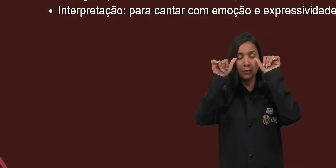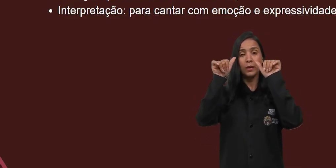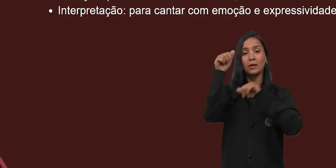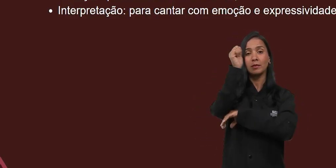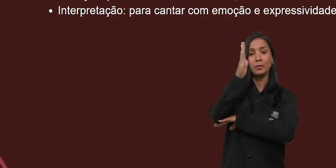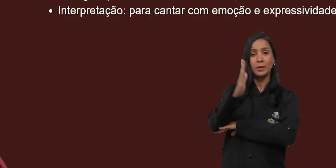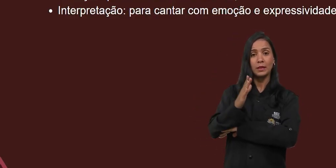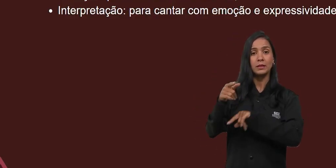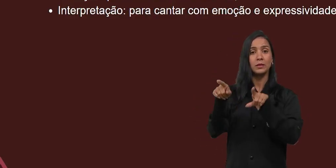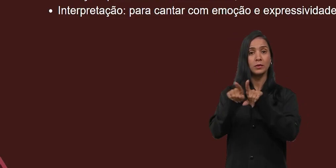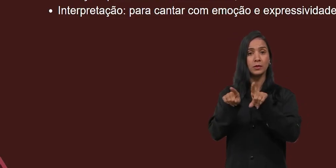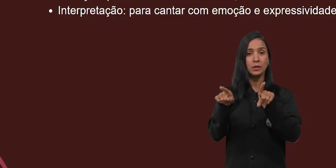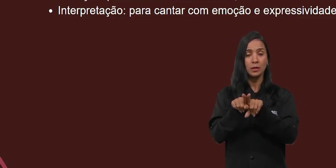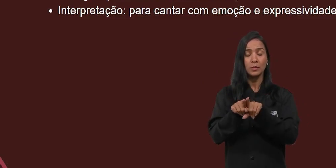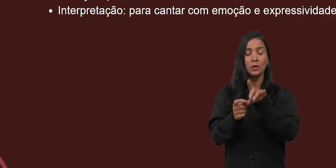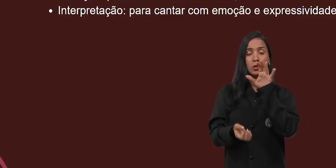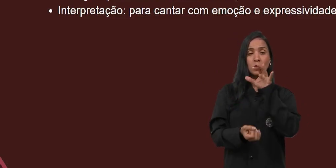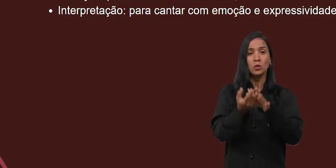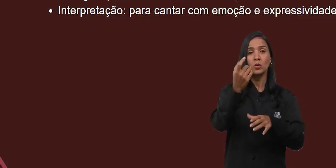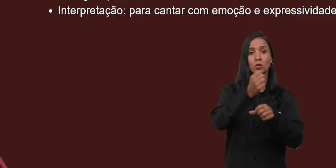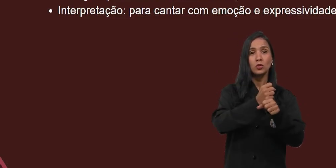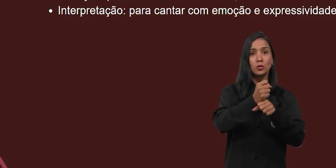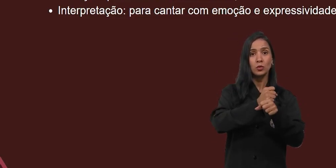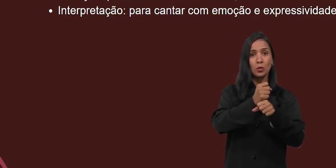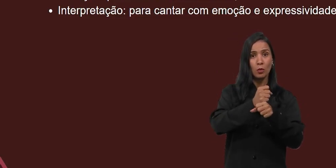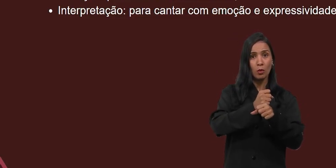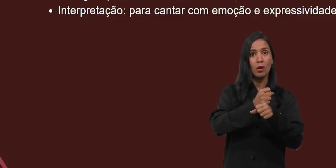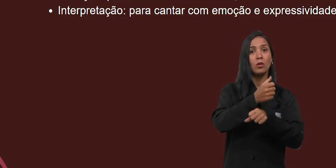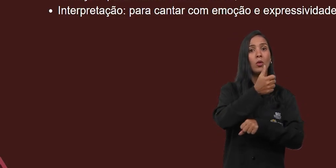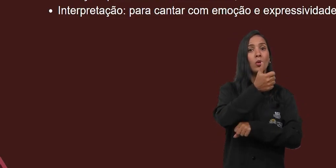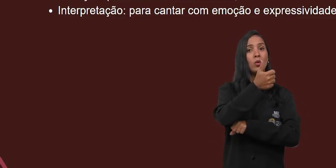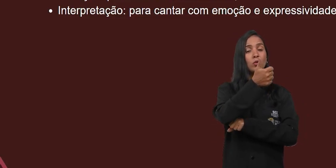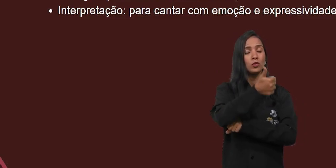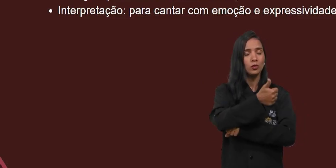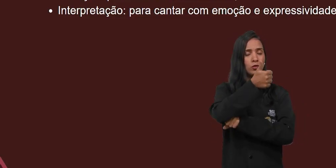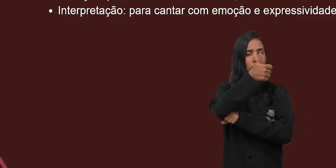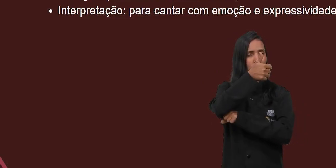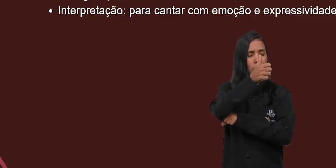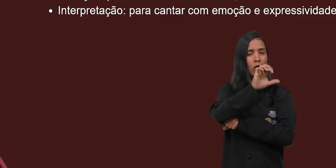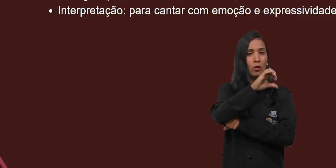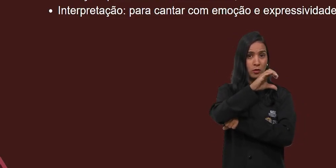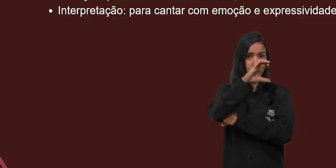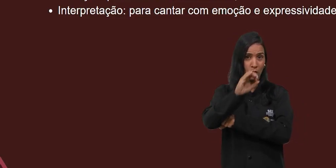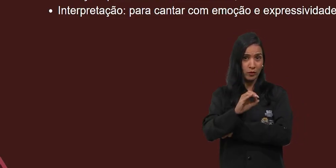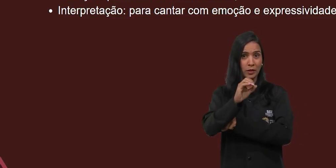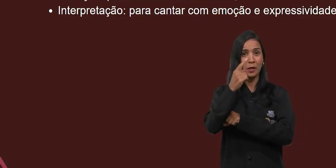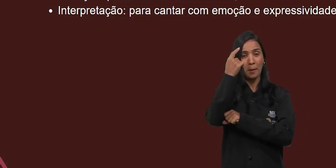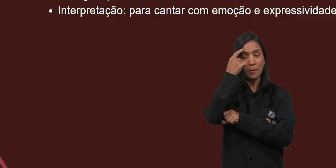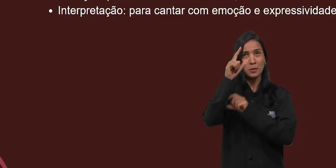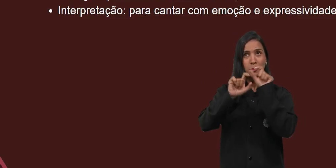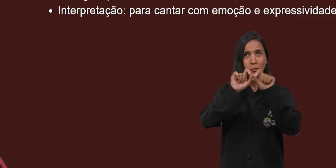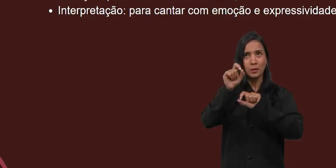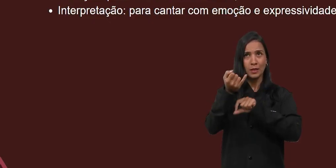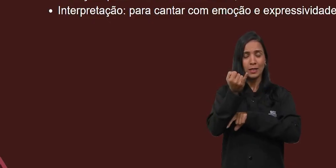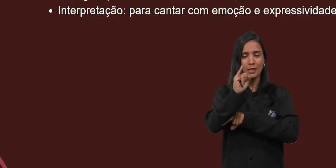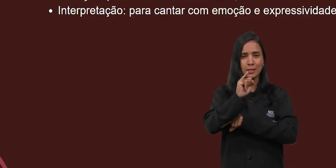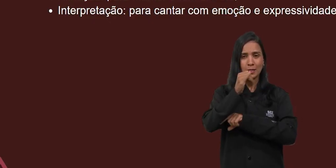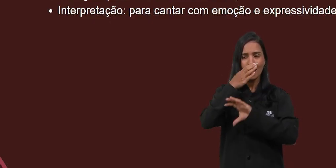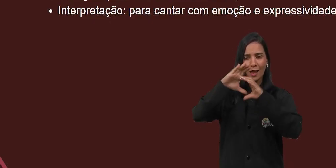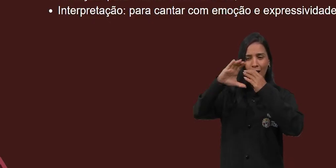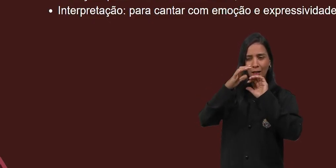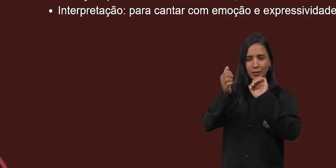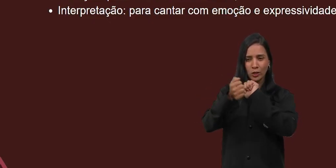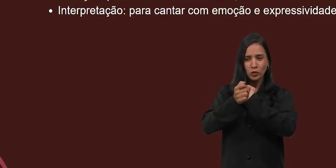com regentes e compositores como Heitor Villa-Lobos, que acreditava que cantar junto era uma forma de educar e unir o